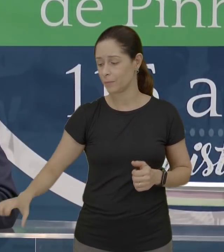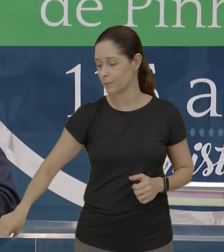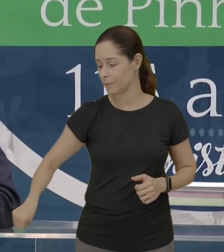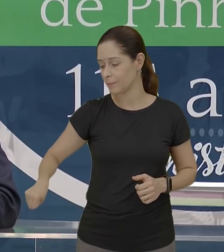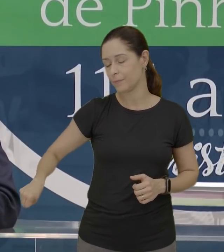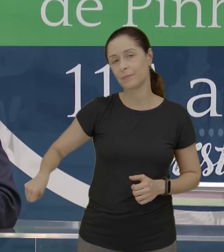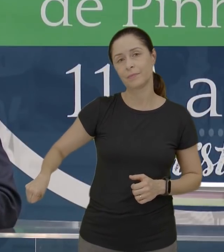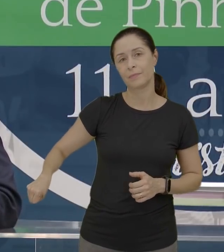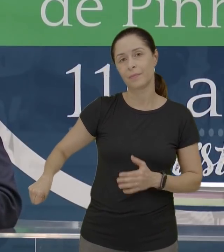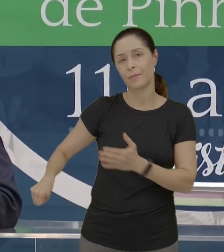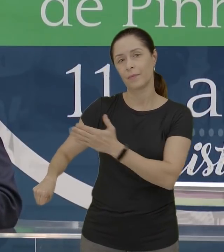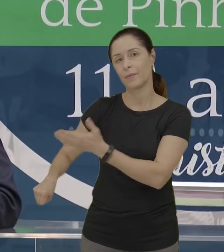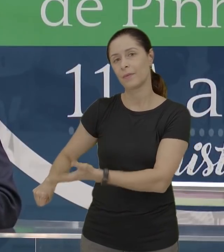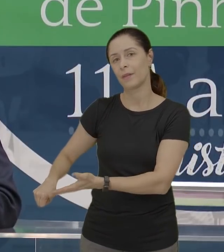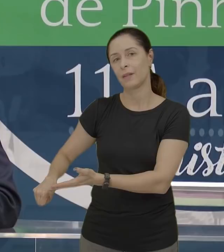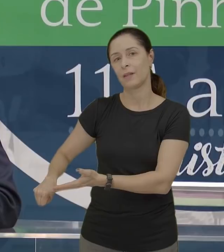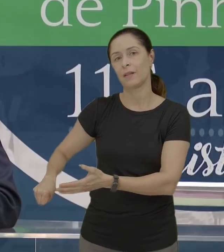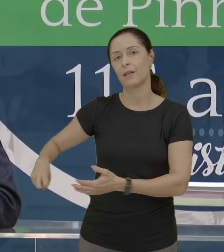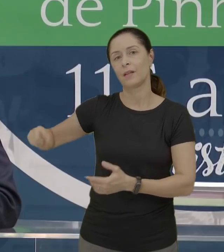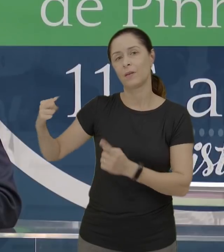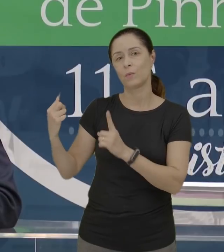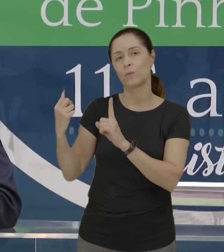E eu fico imaginando as emoções do Abraão.